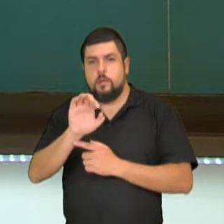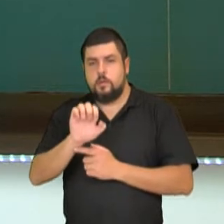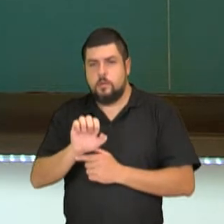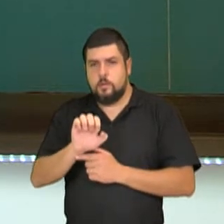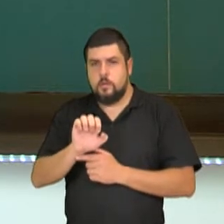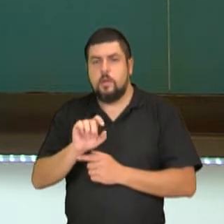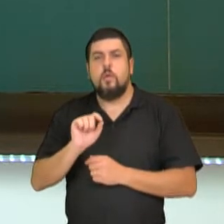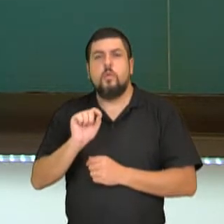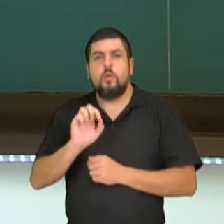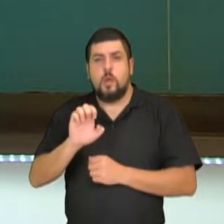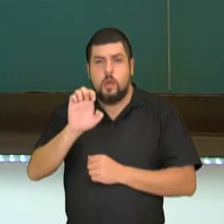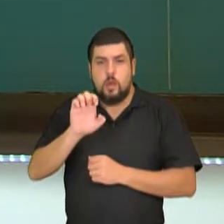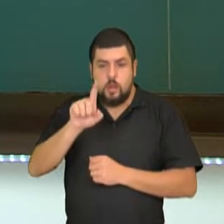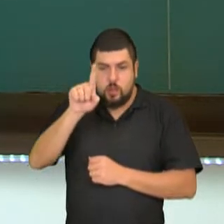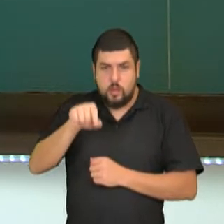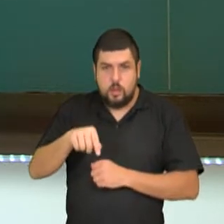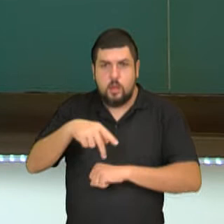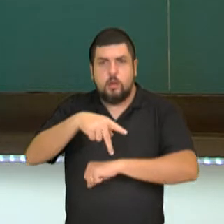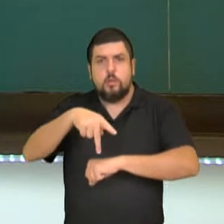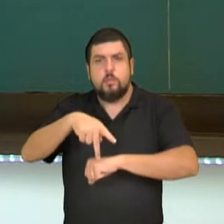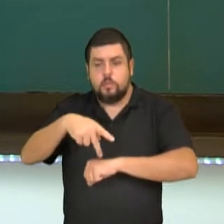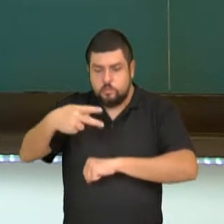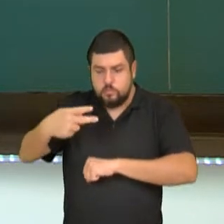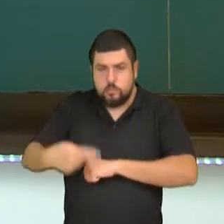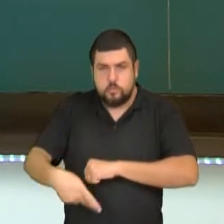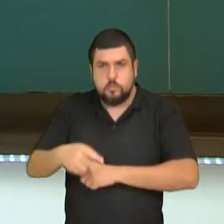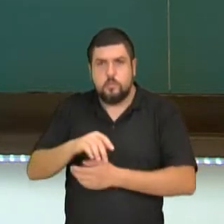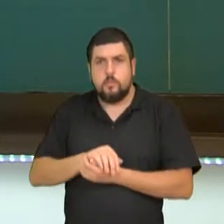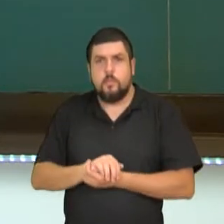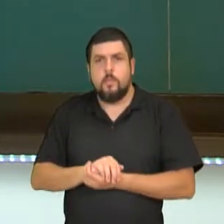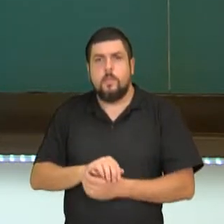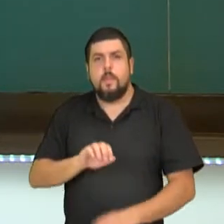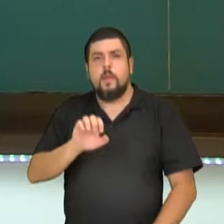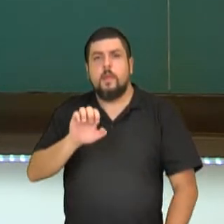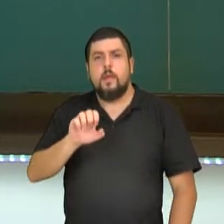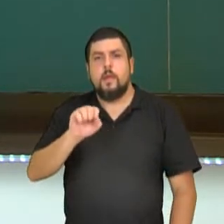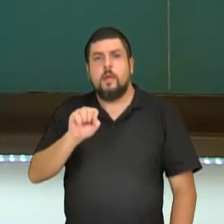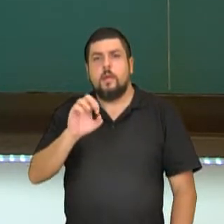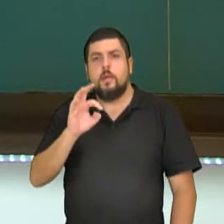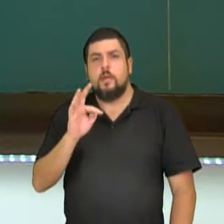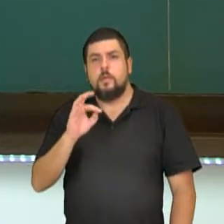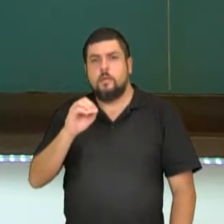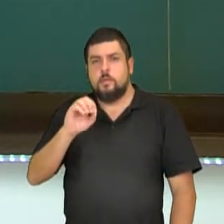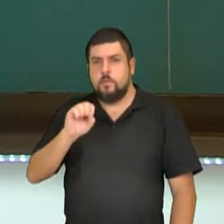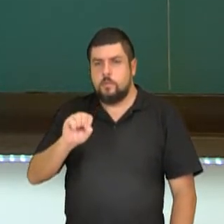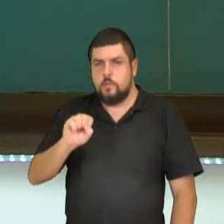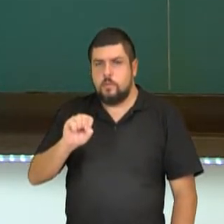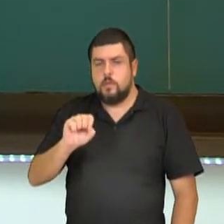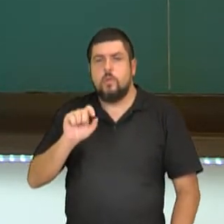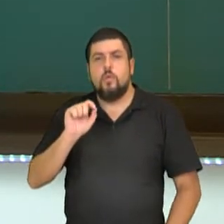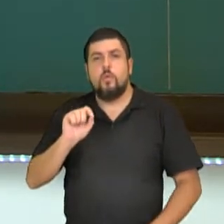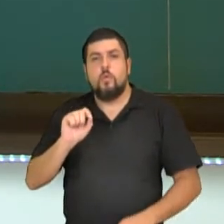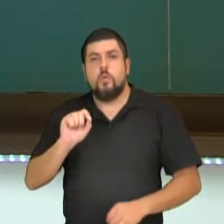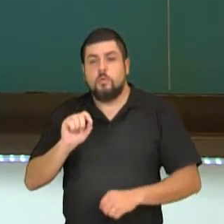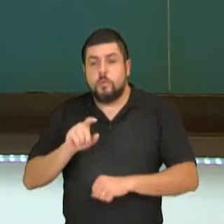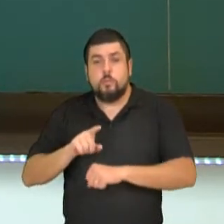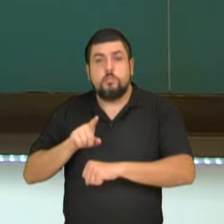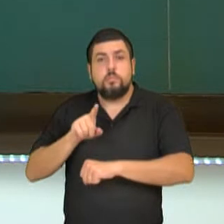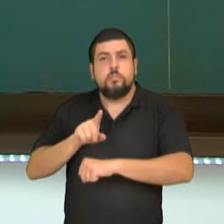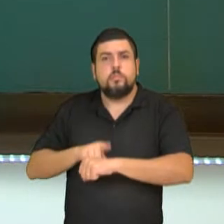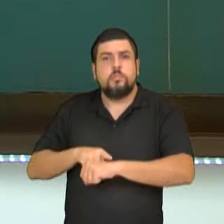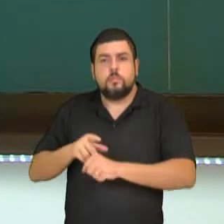se vive, um país próximo. Estos tiempos, porque se faz referência a um tempo presente, próximo.